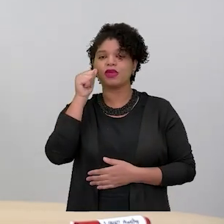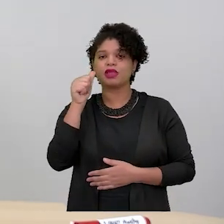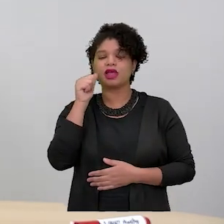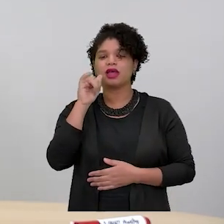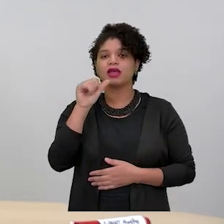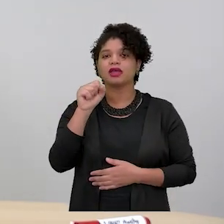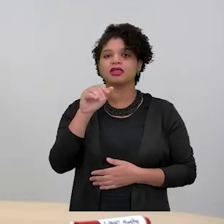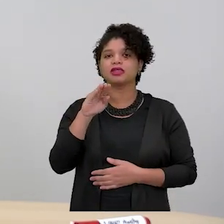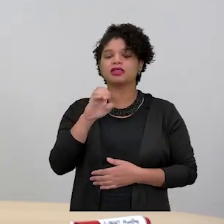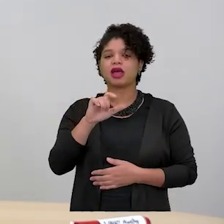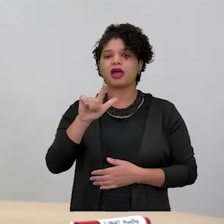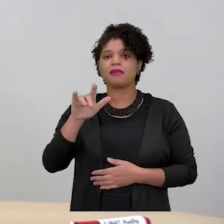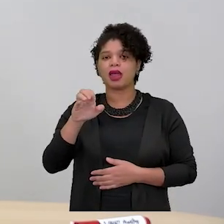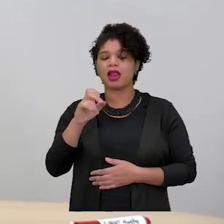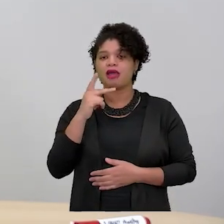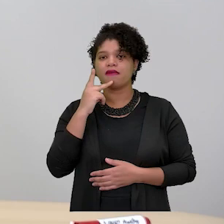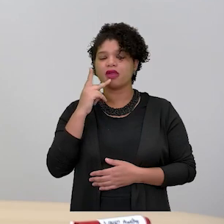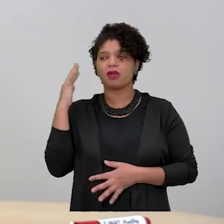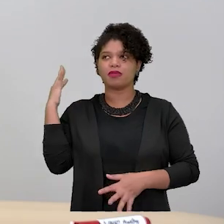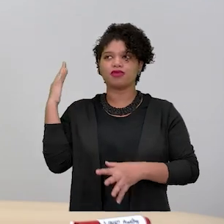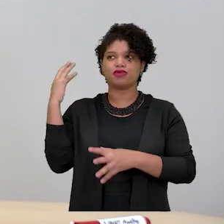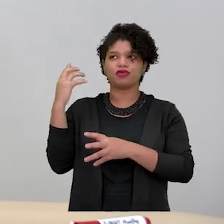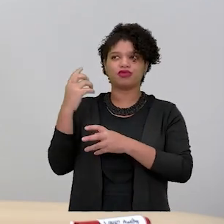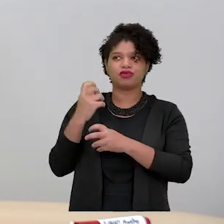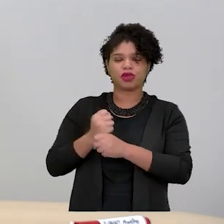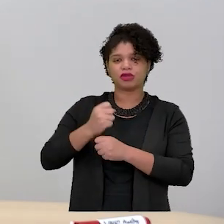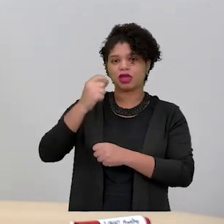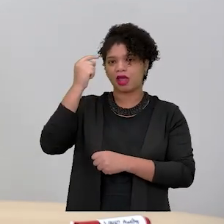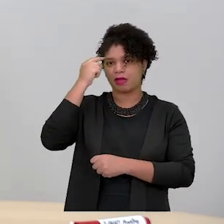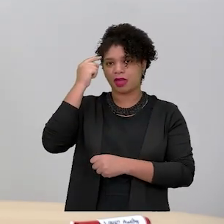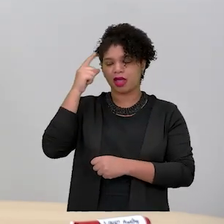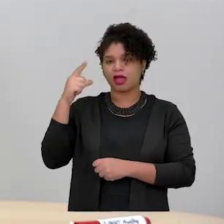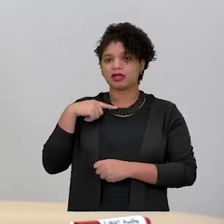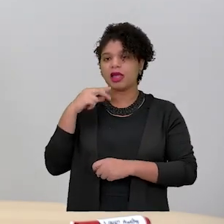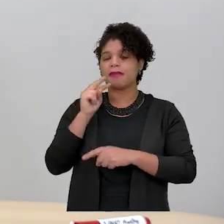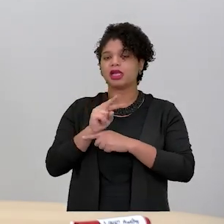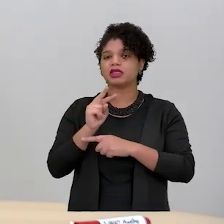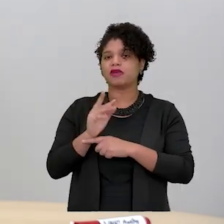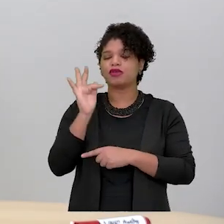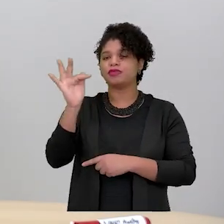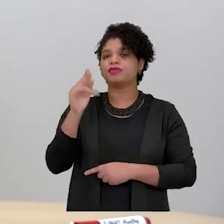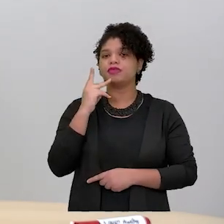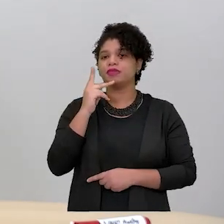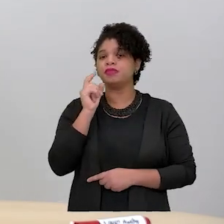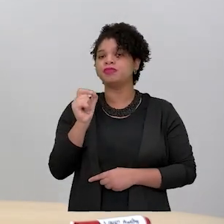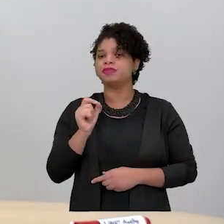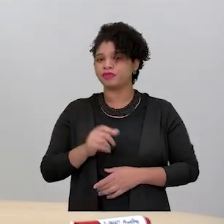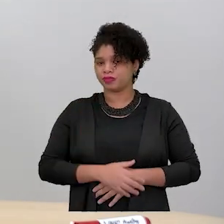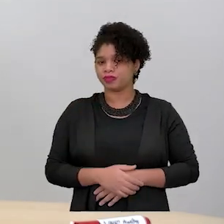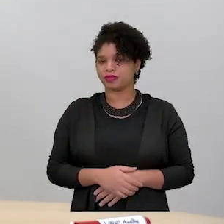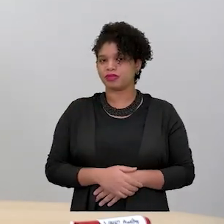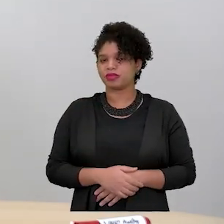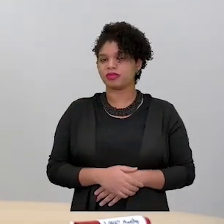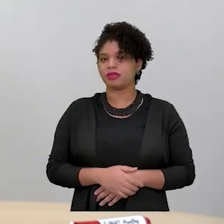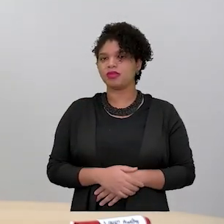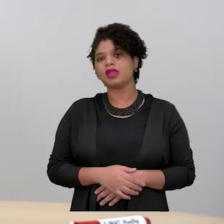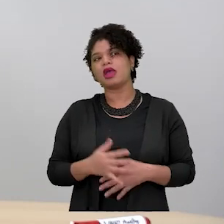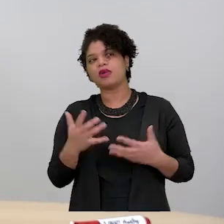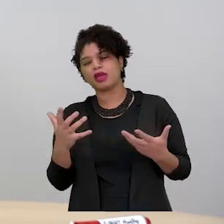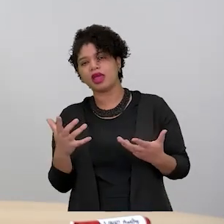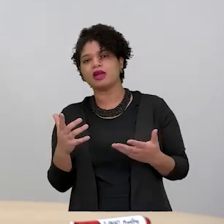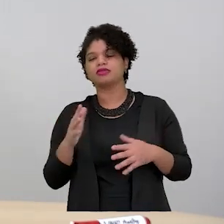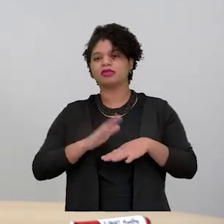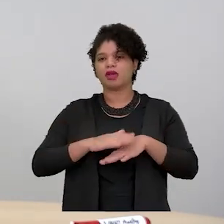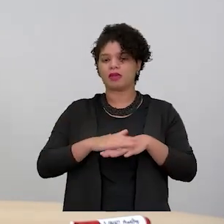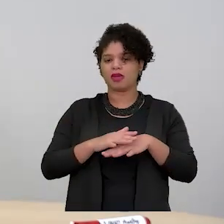quando ela tá pensando assim, nas bagagens que ela já tem e que ela gostaria de preservar no futuro, sabe o que ela diz? Ela diz assim, eu quero preservar